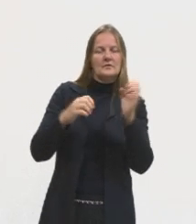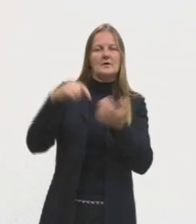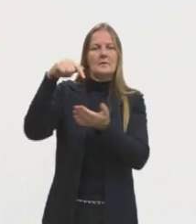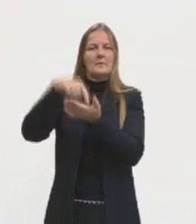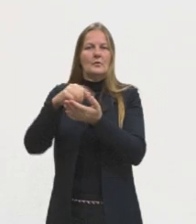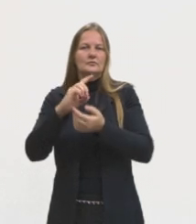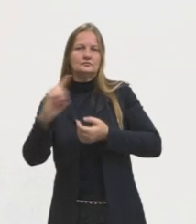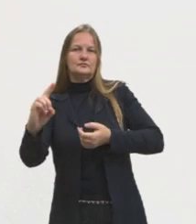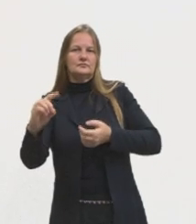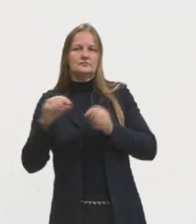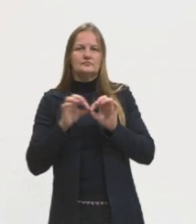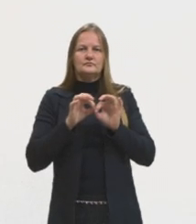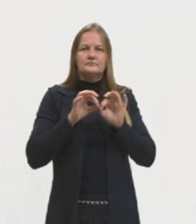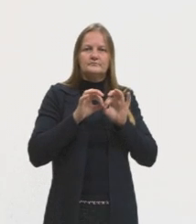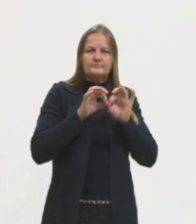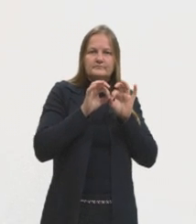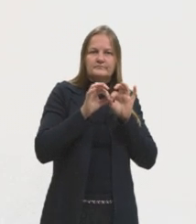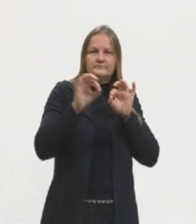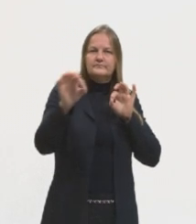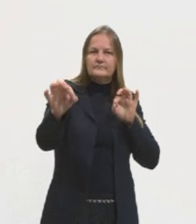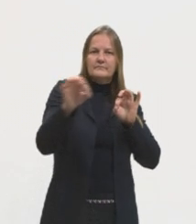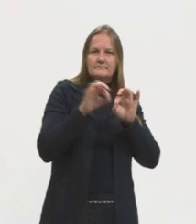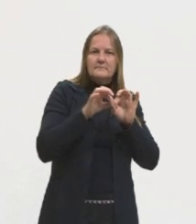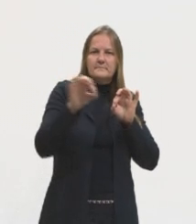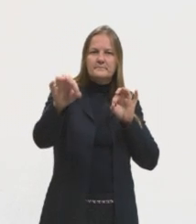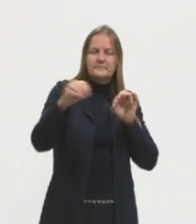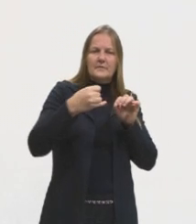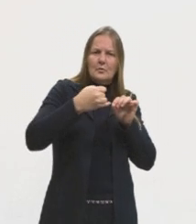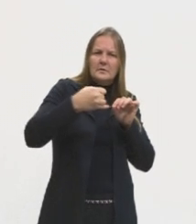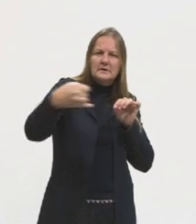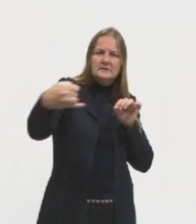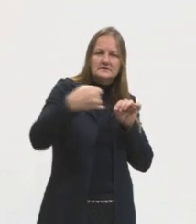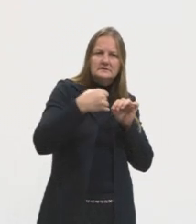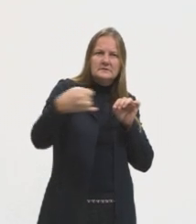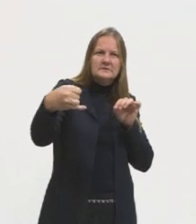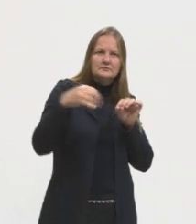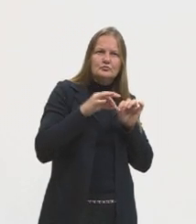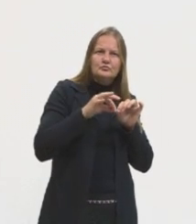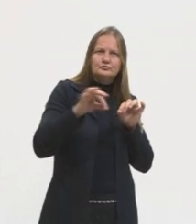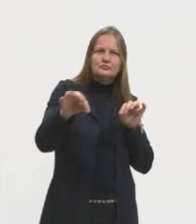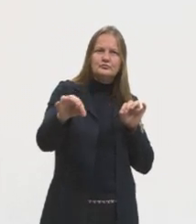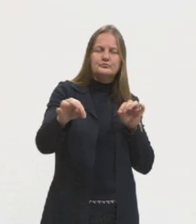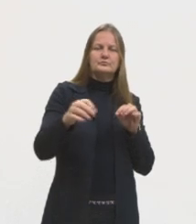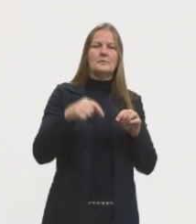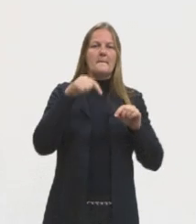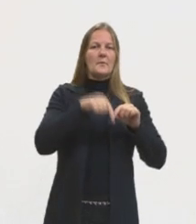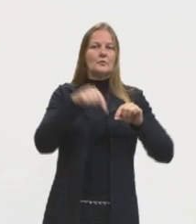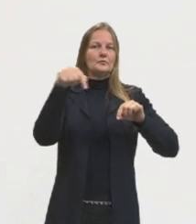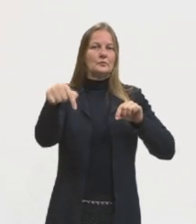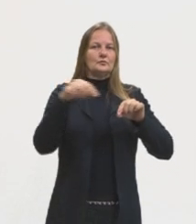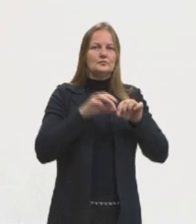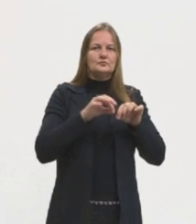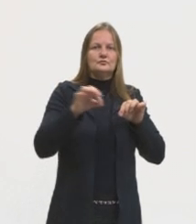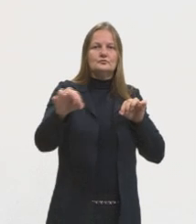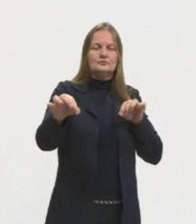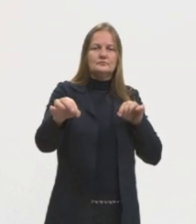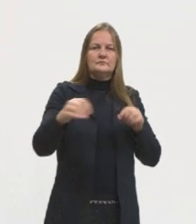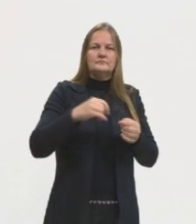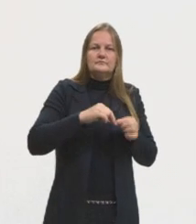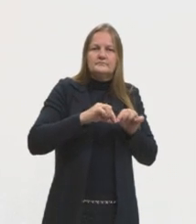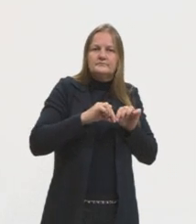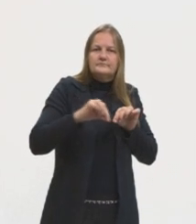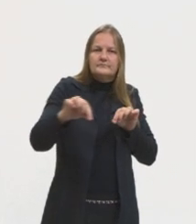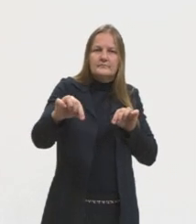o ponto b à direita e esses dois pontos então a distância entre dois esses dois pontos então é unido por uma